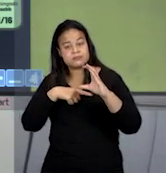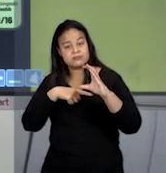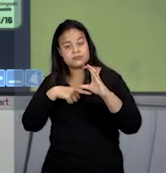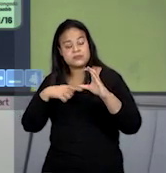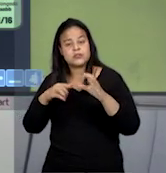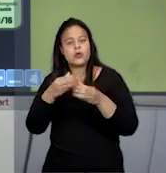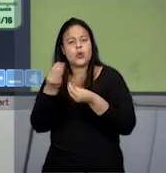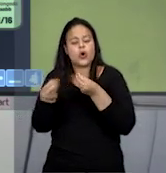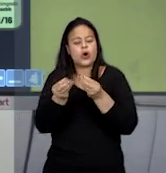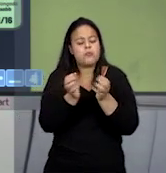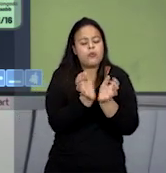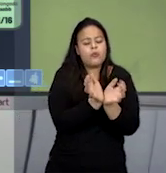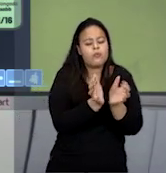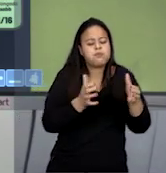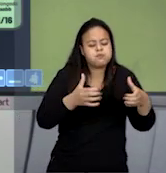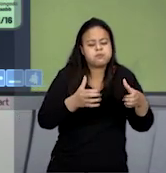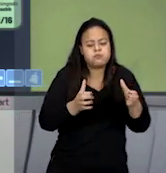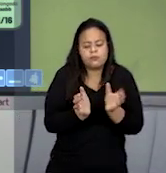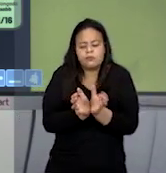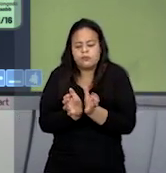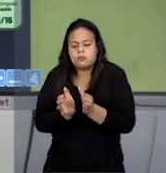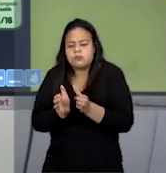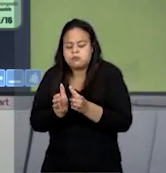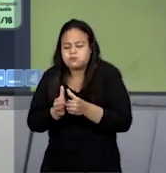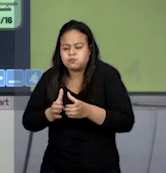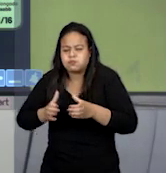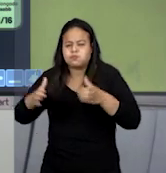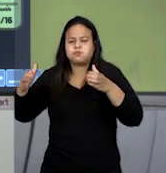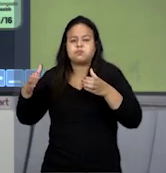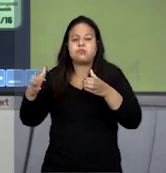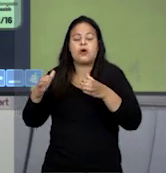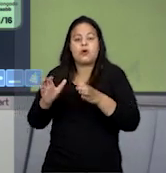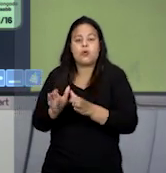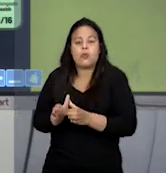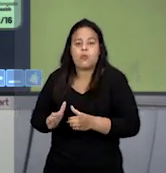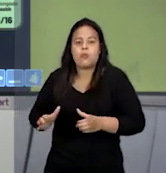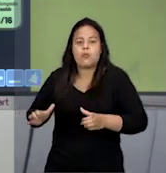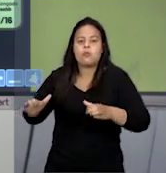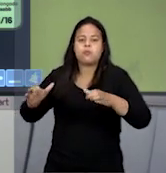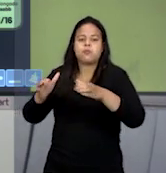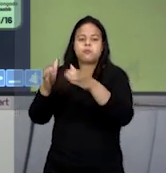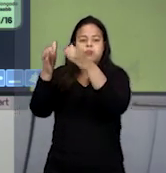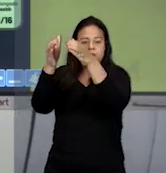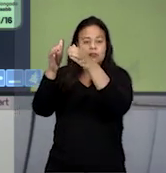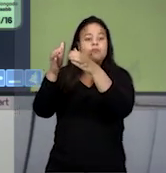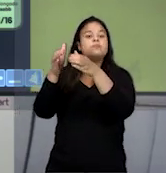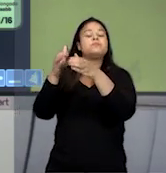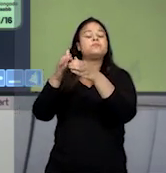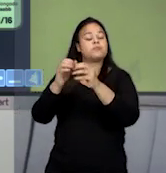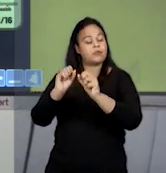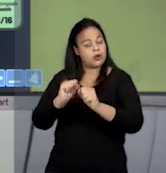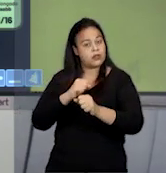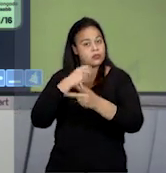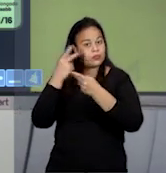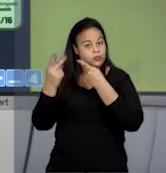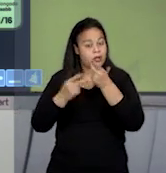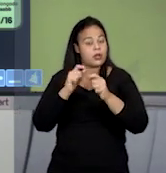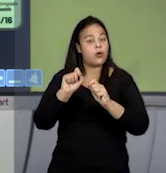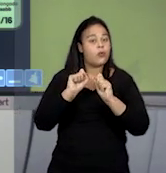abóboras. Então, eu posso colocar que a forma discoide das abóboras vai ser